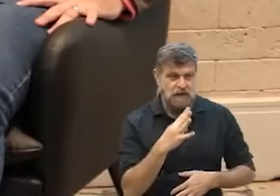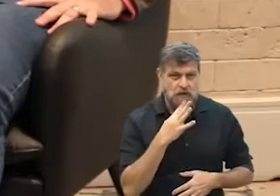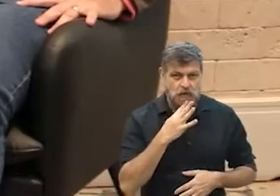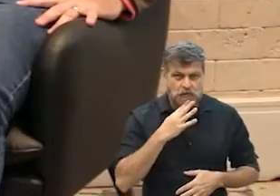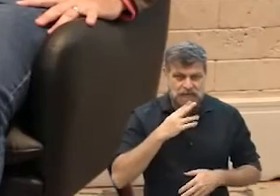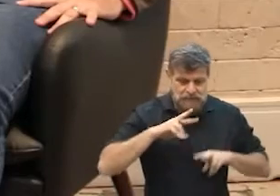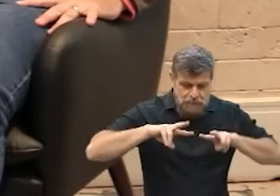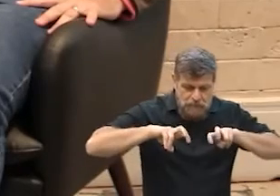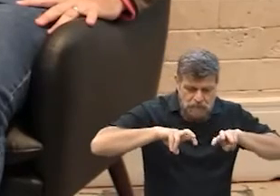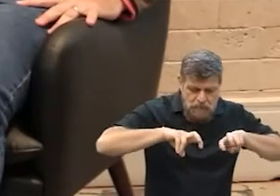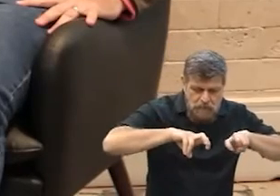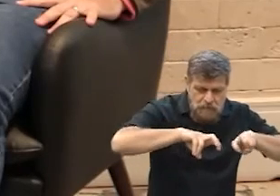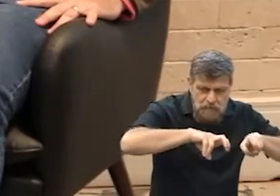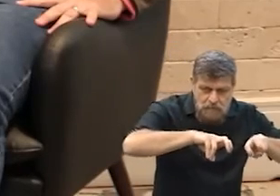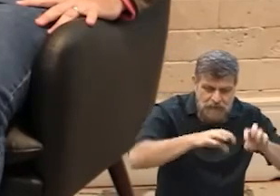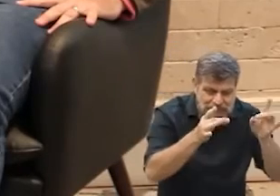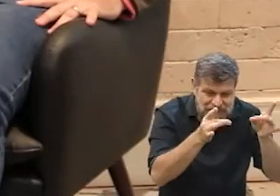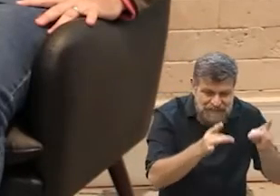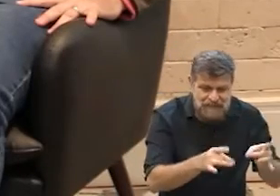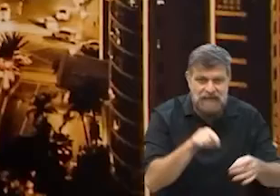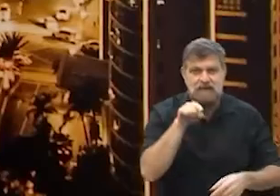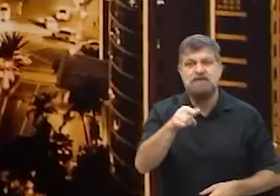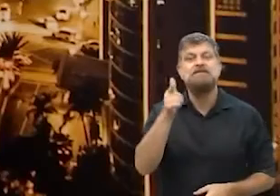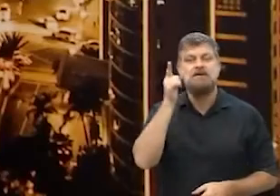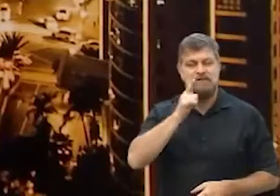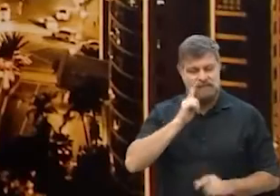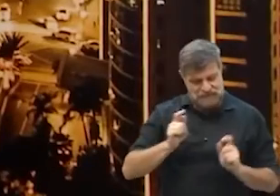o seu produto, você vai fazer